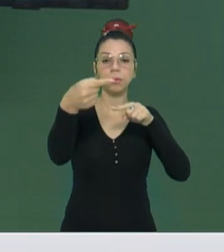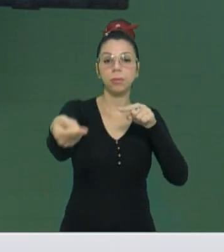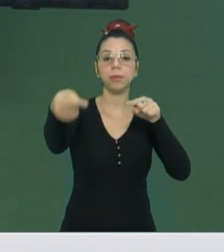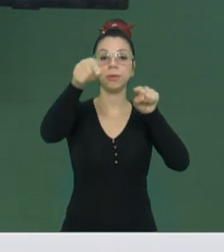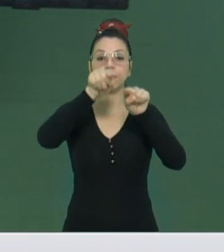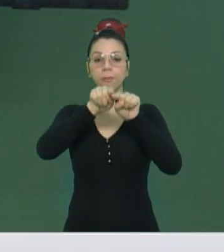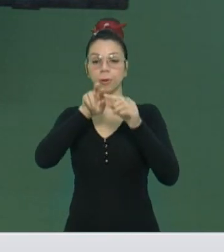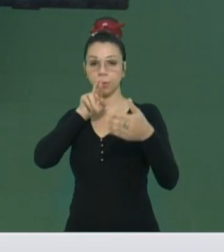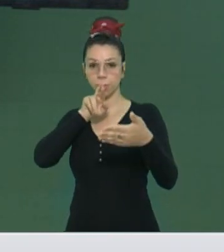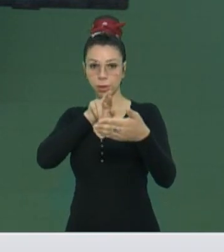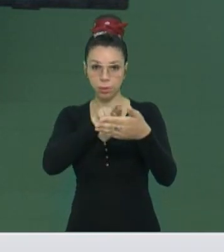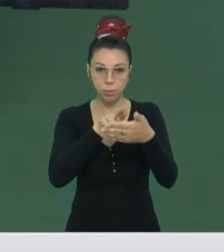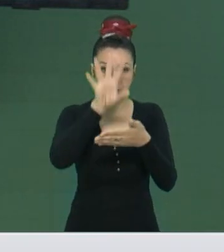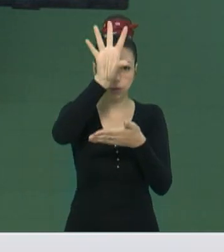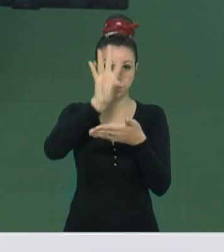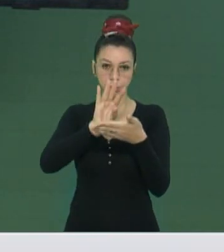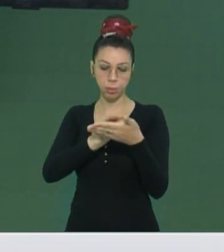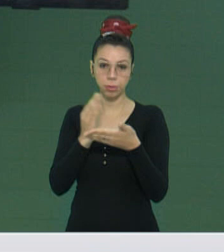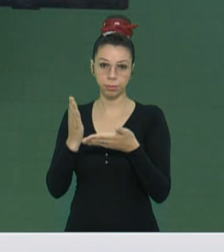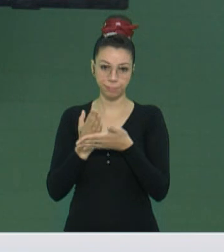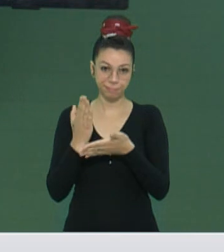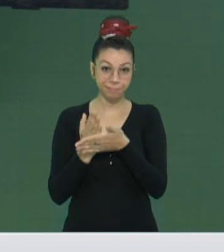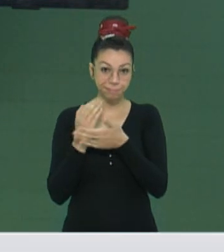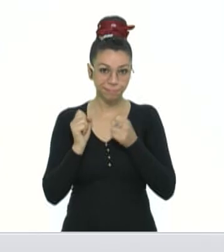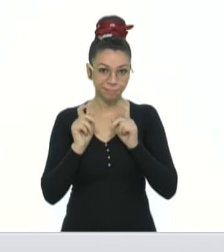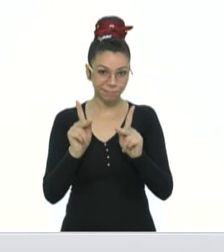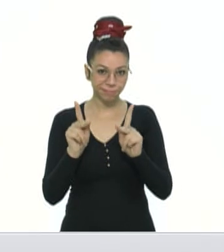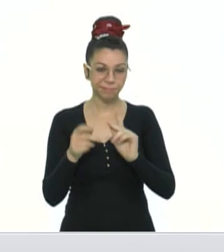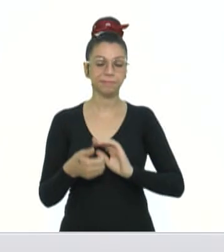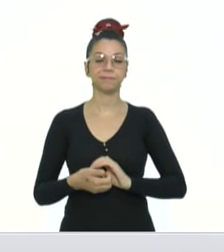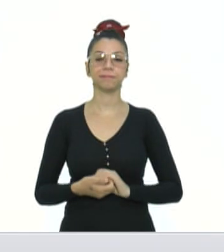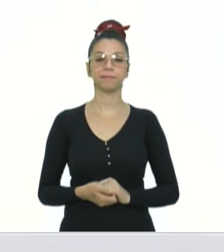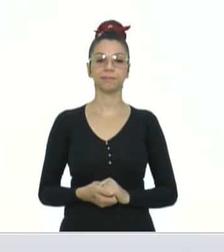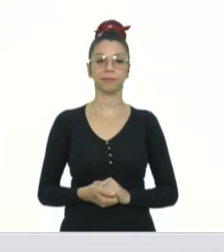eu já retorno. Anota tudo no seu caderno, tá?